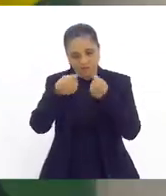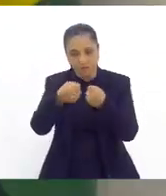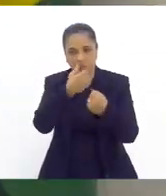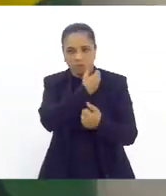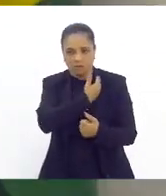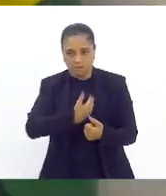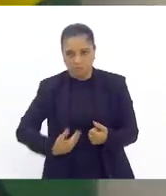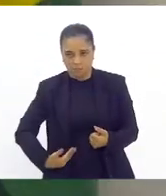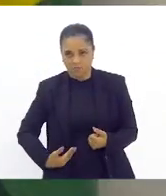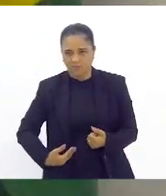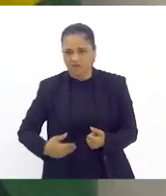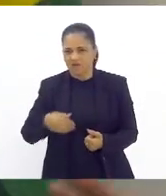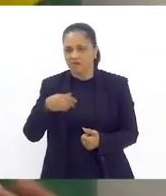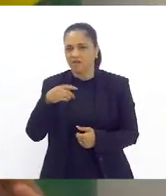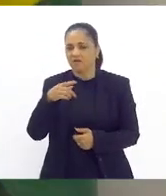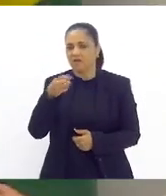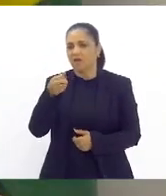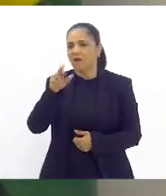Rafaela se encontra ainda